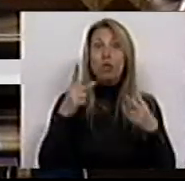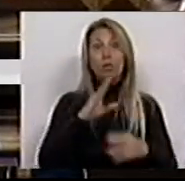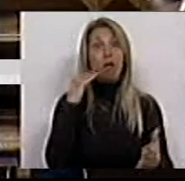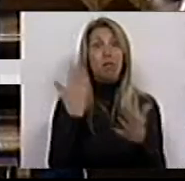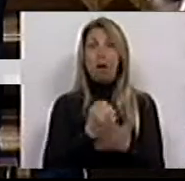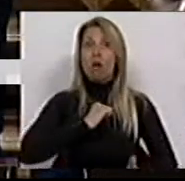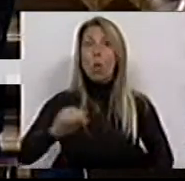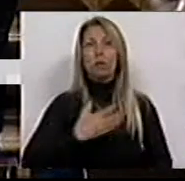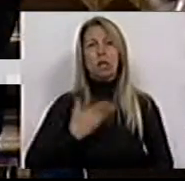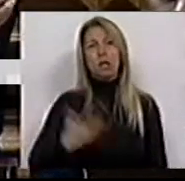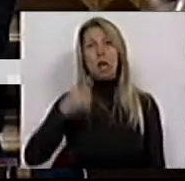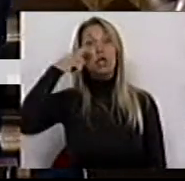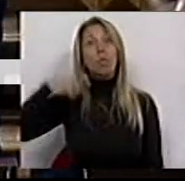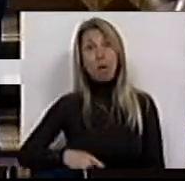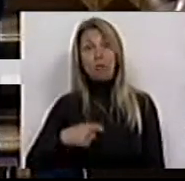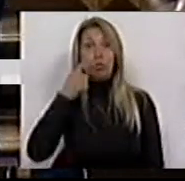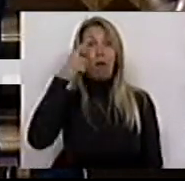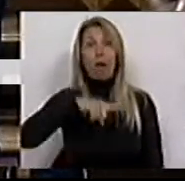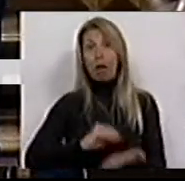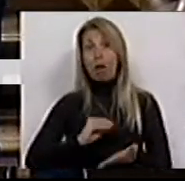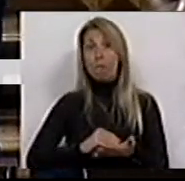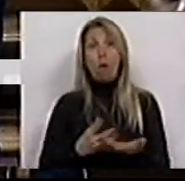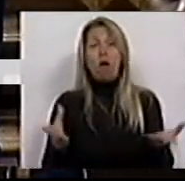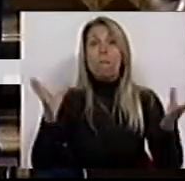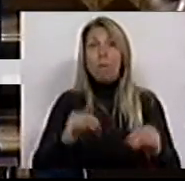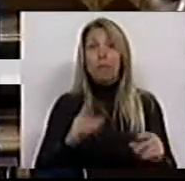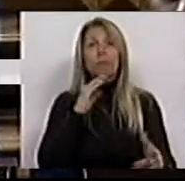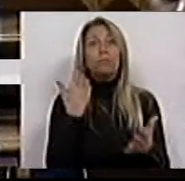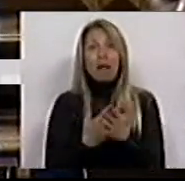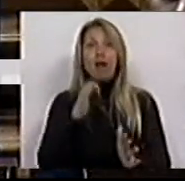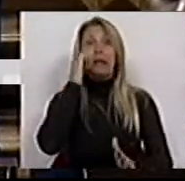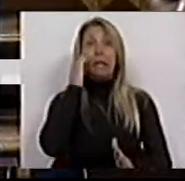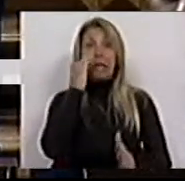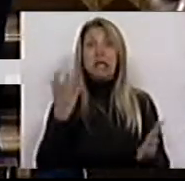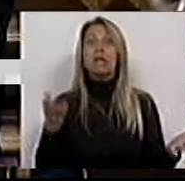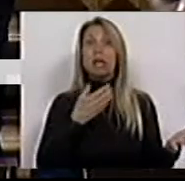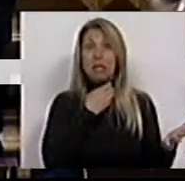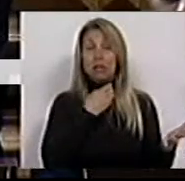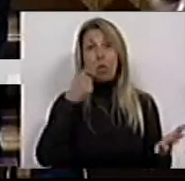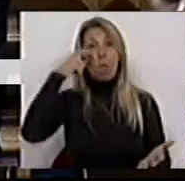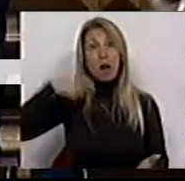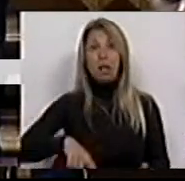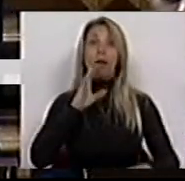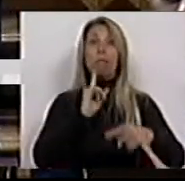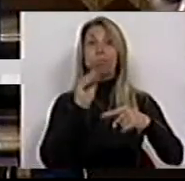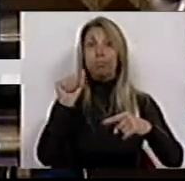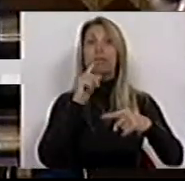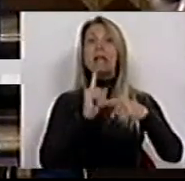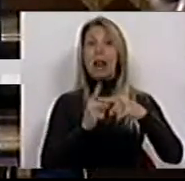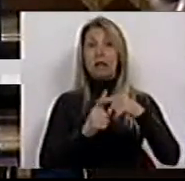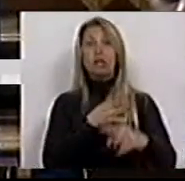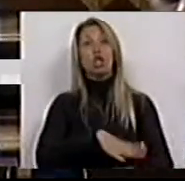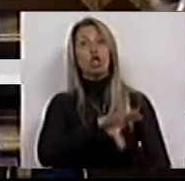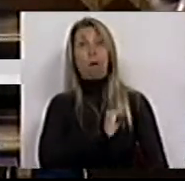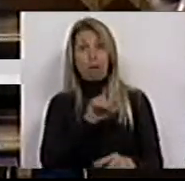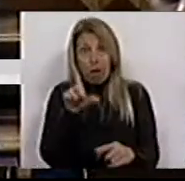humanos. A austeridade ataca hoje quem mais precisa. A austeridade está a causar uma crise humanitária na Grécia, em Espanha e está a causá-la